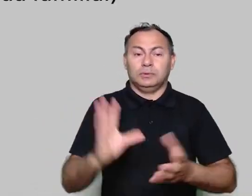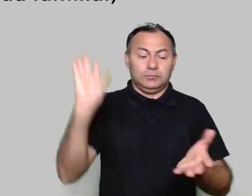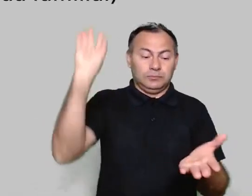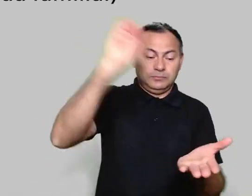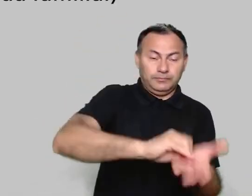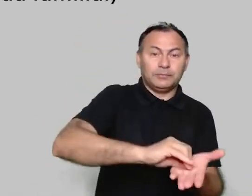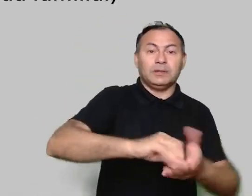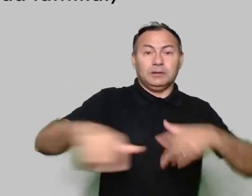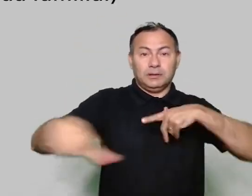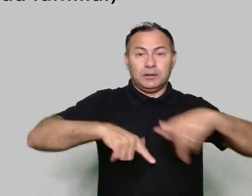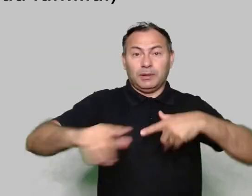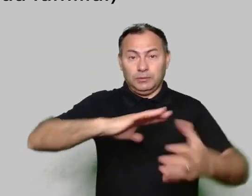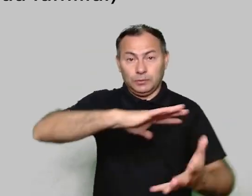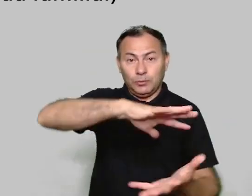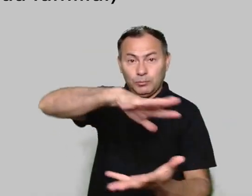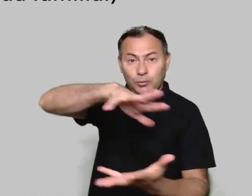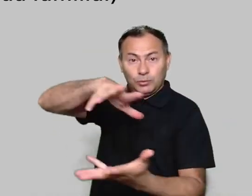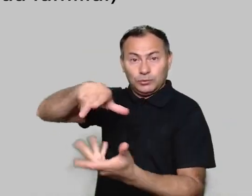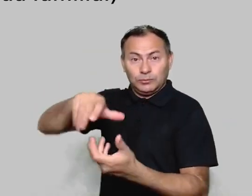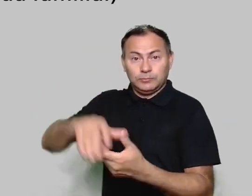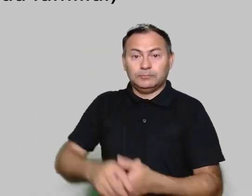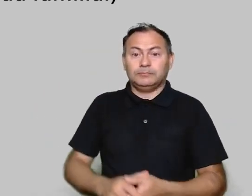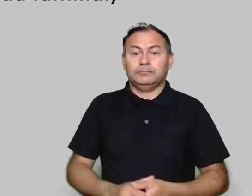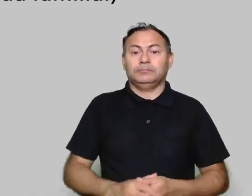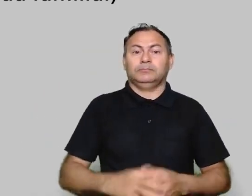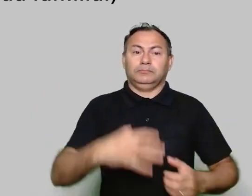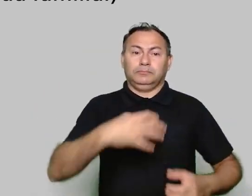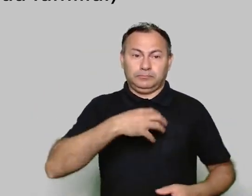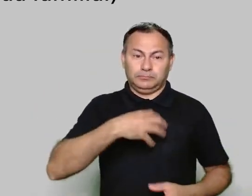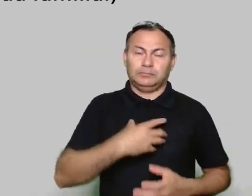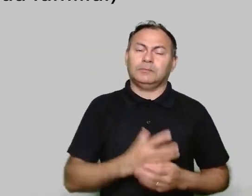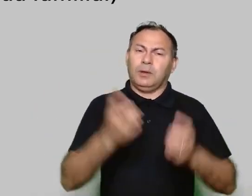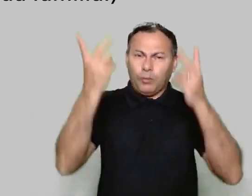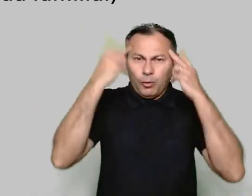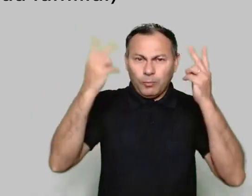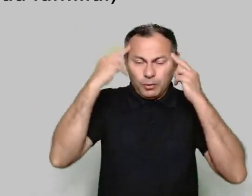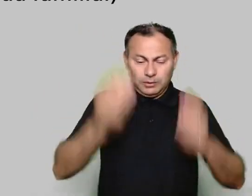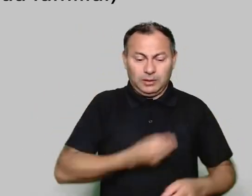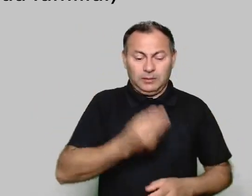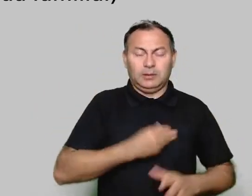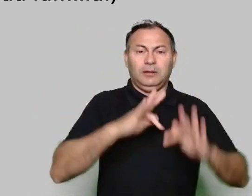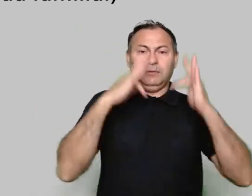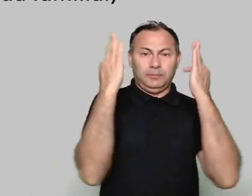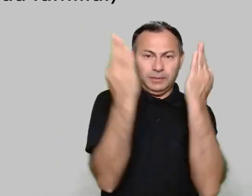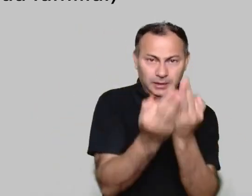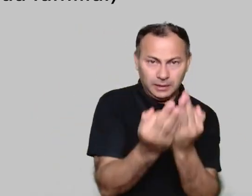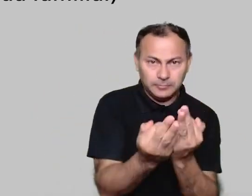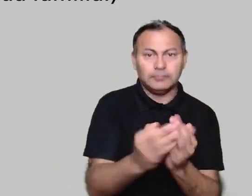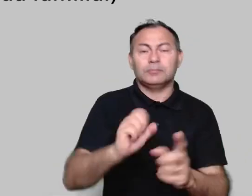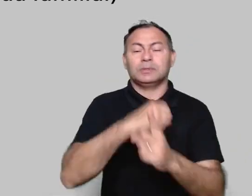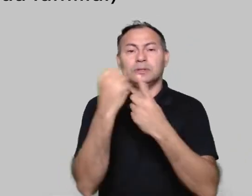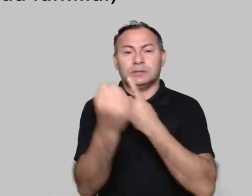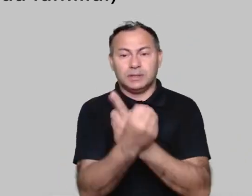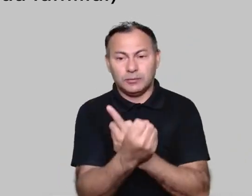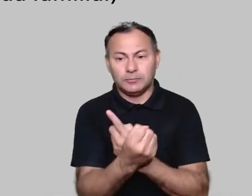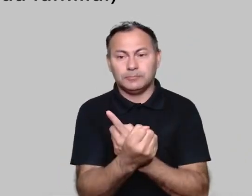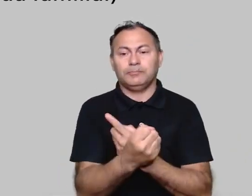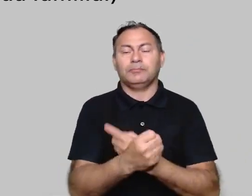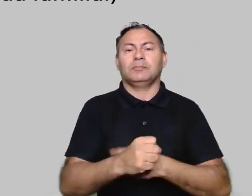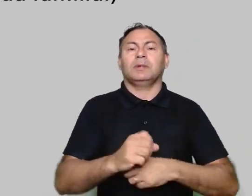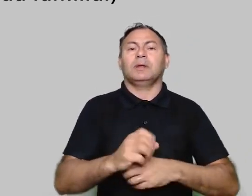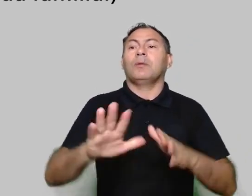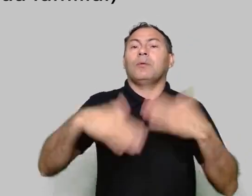dos ofícios e trabalhos do mundo, e nas condições comuns da vida familiar,